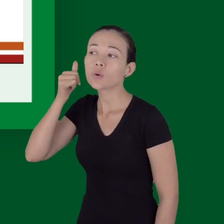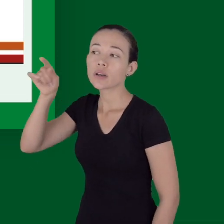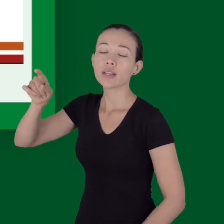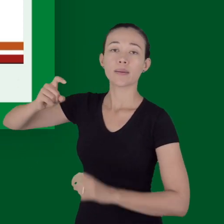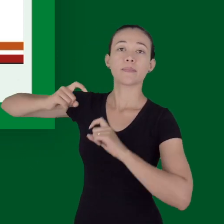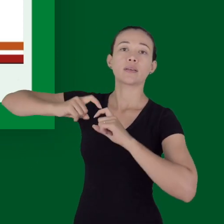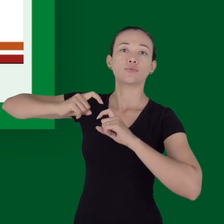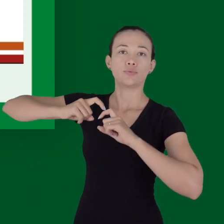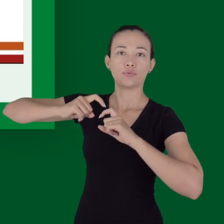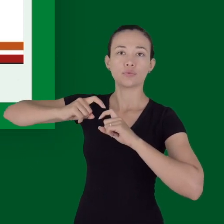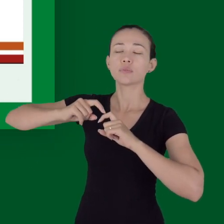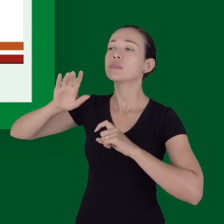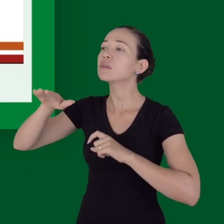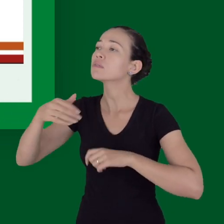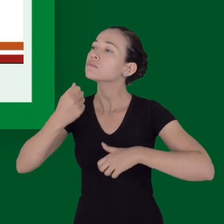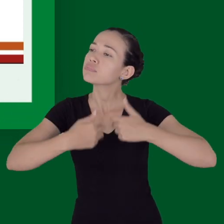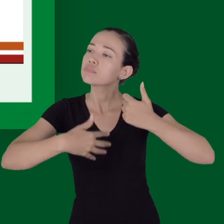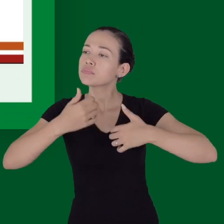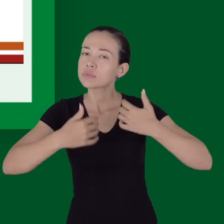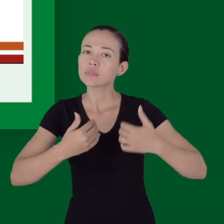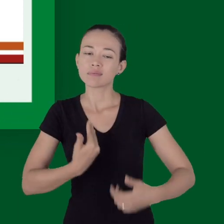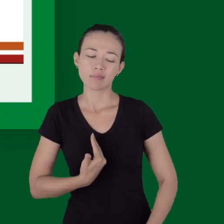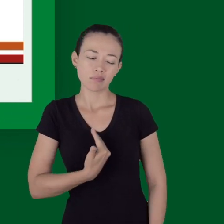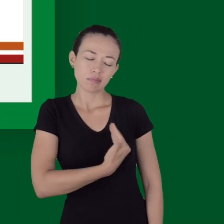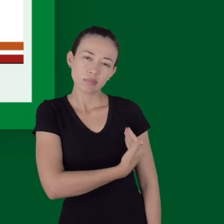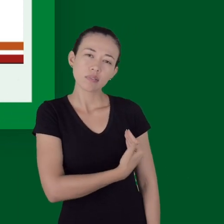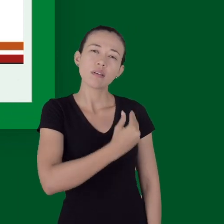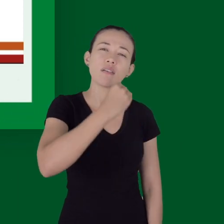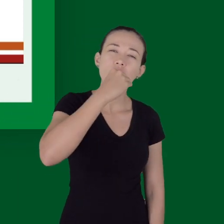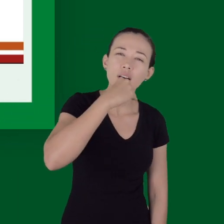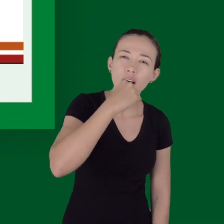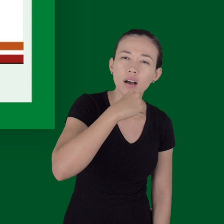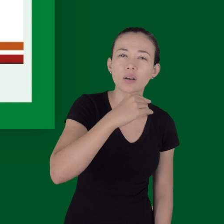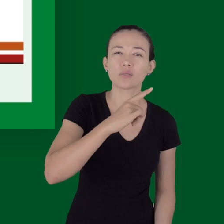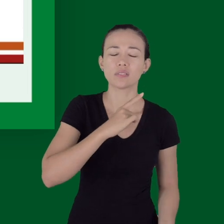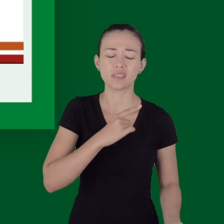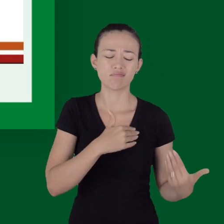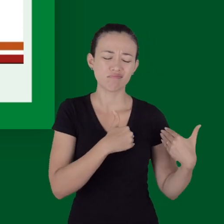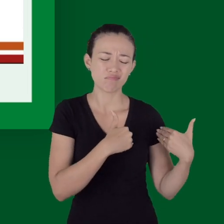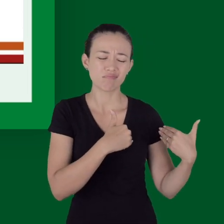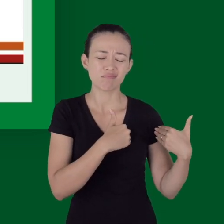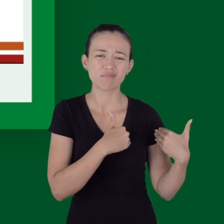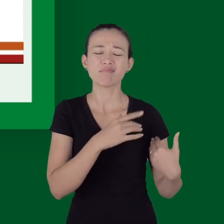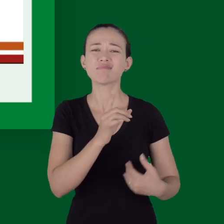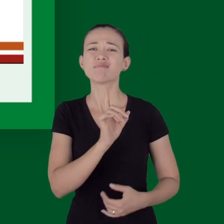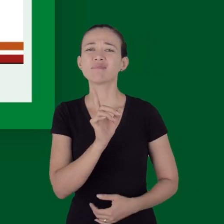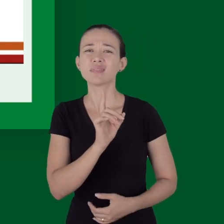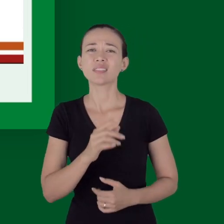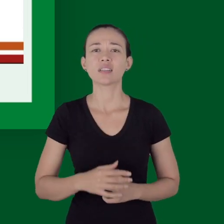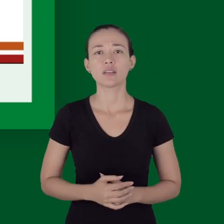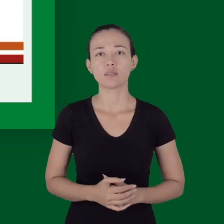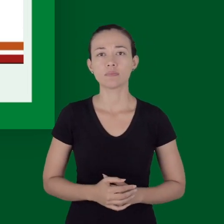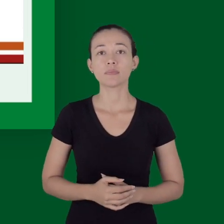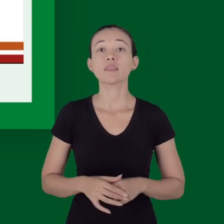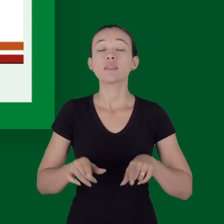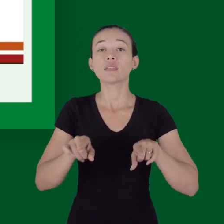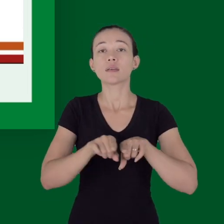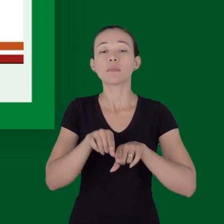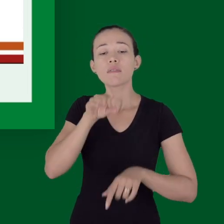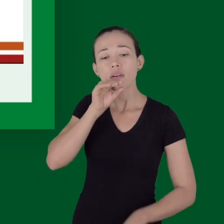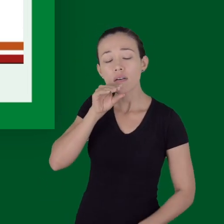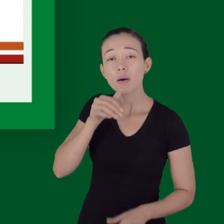deu esses 20 minutos aí de deslocamento da equipe até o local. Na avaliação, sinais vitais, estava com uma frequência respiratória